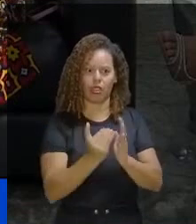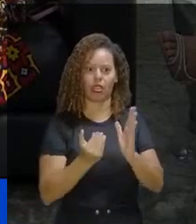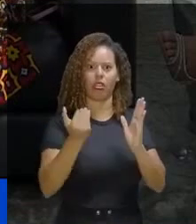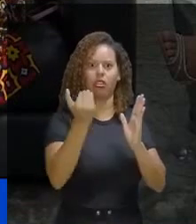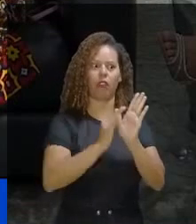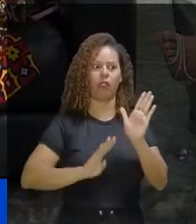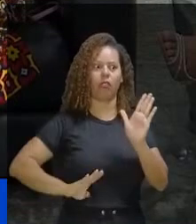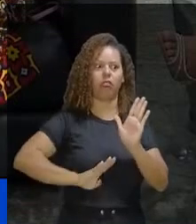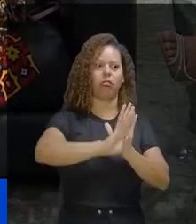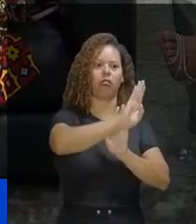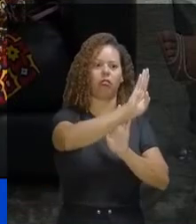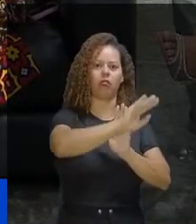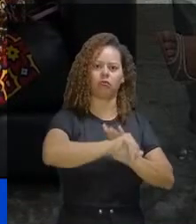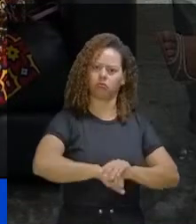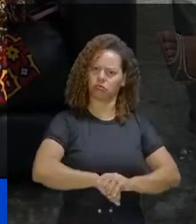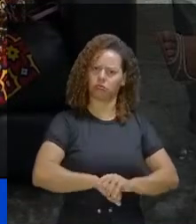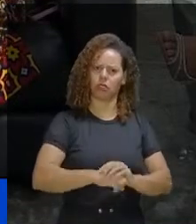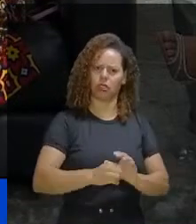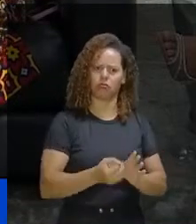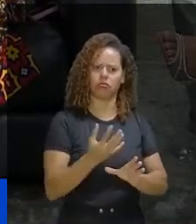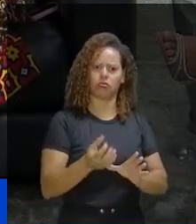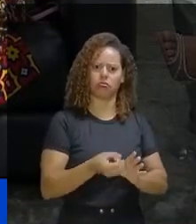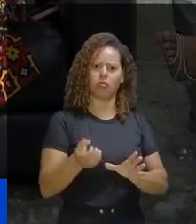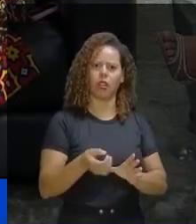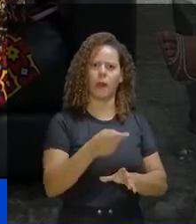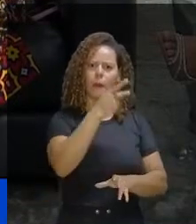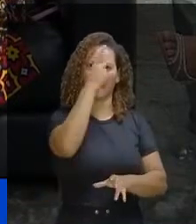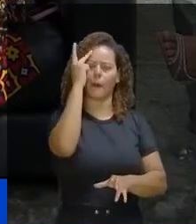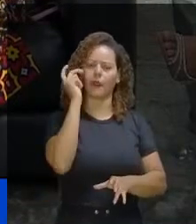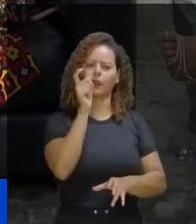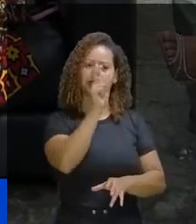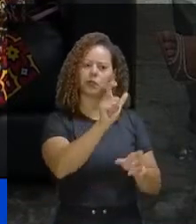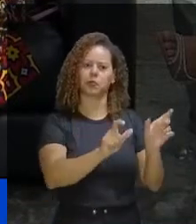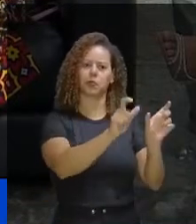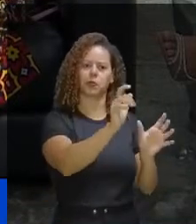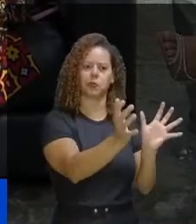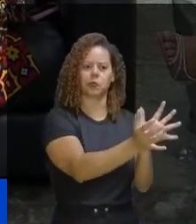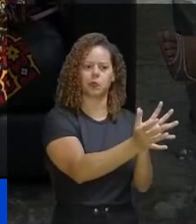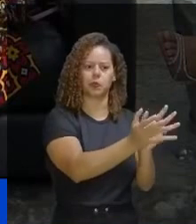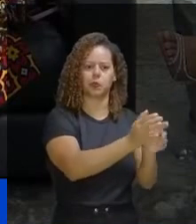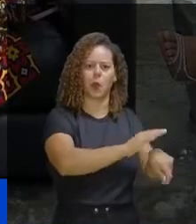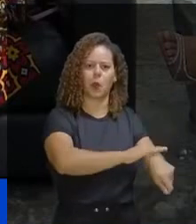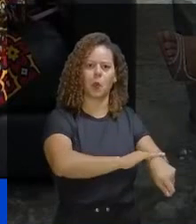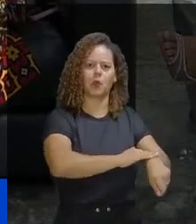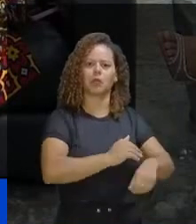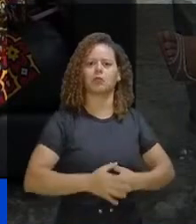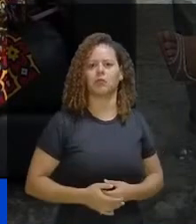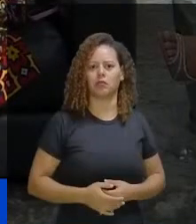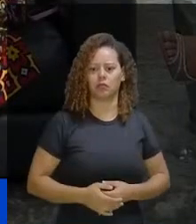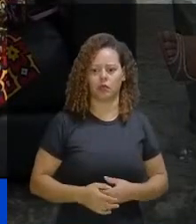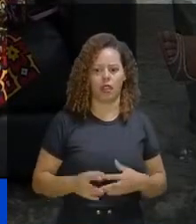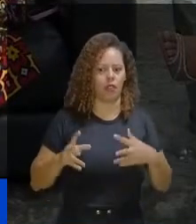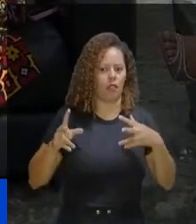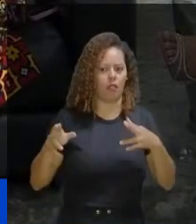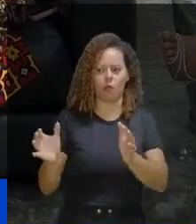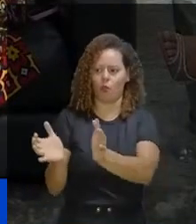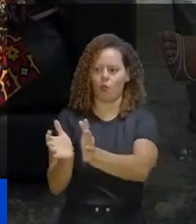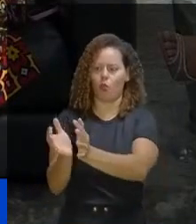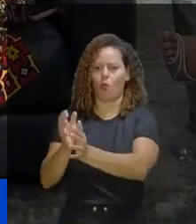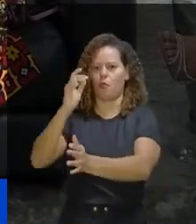aumentou a quantidade de pardos. E a mesma coisa com os pretos, né? Em 2016